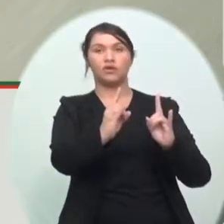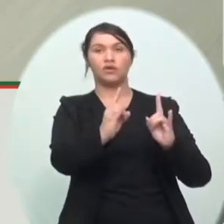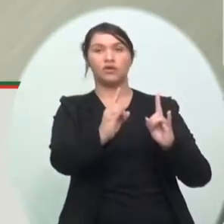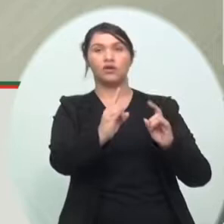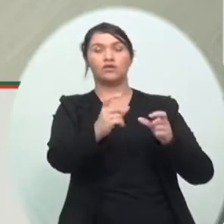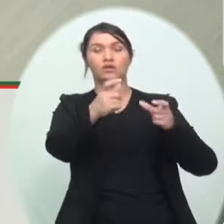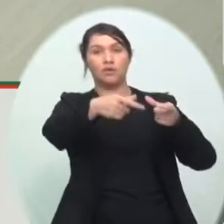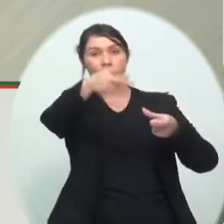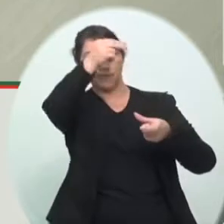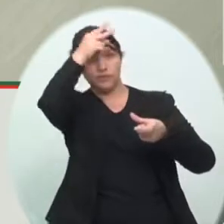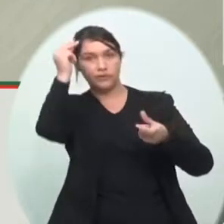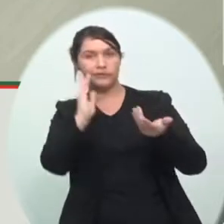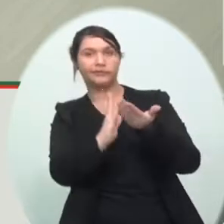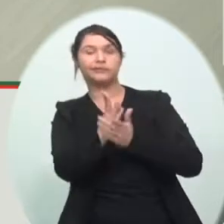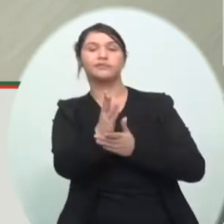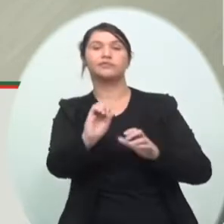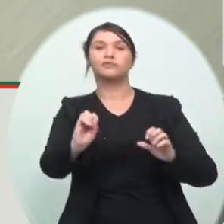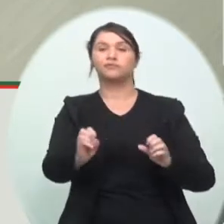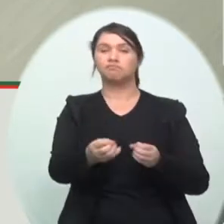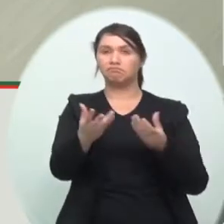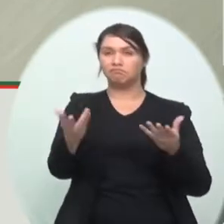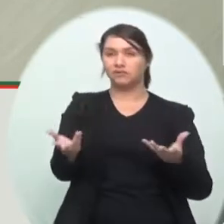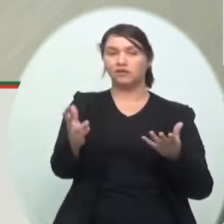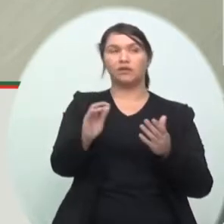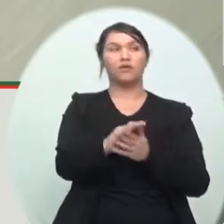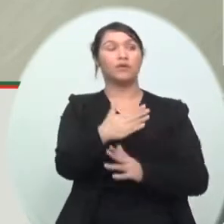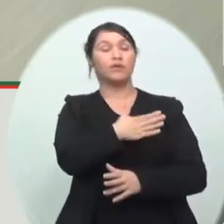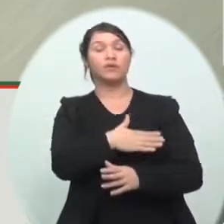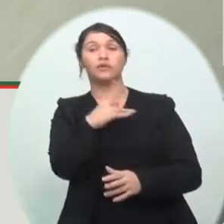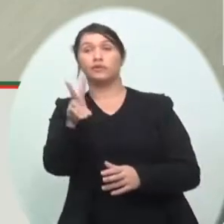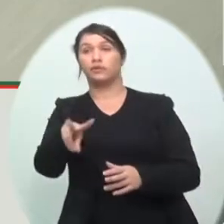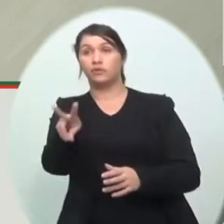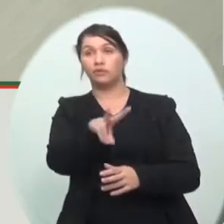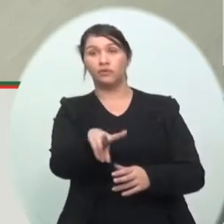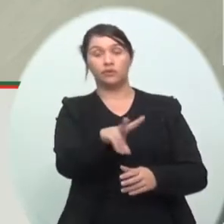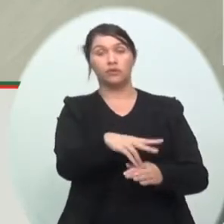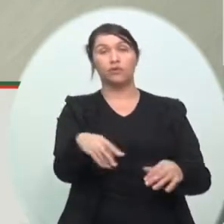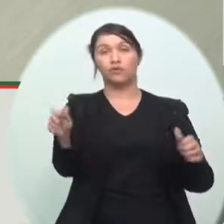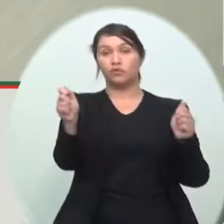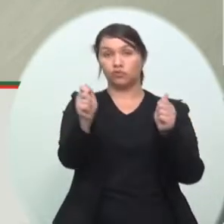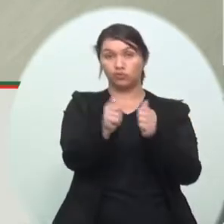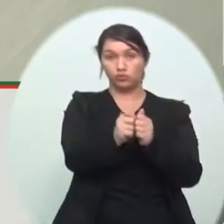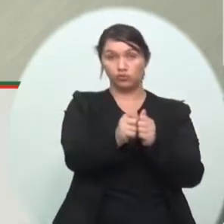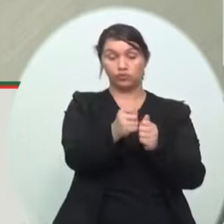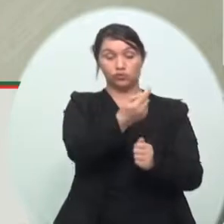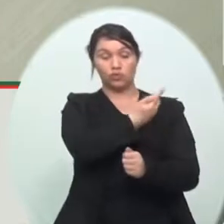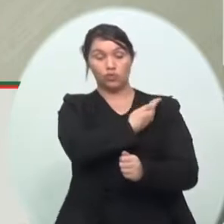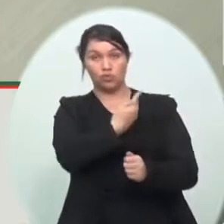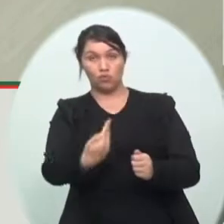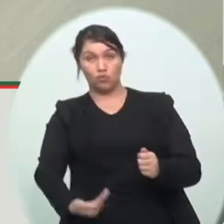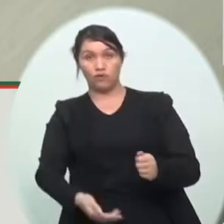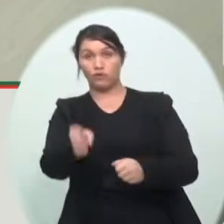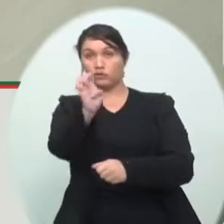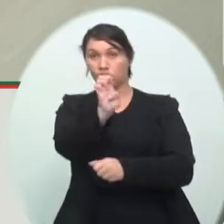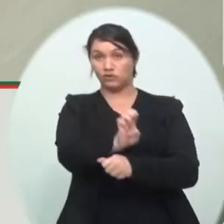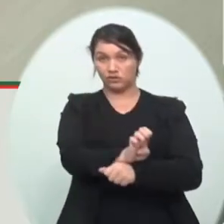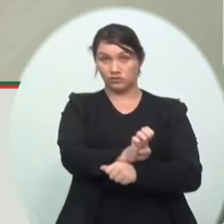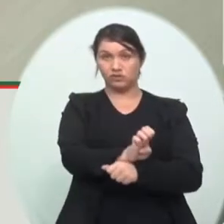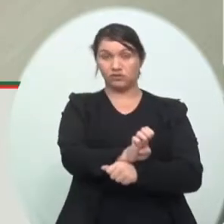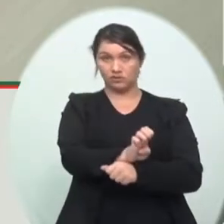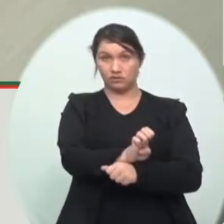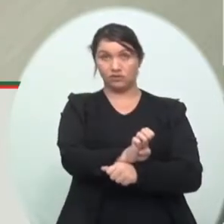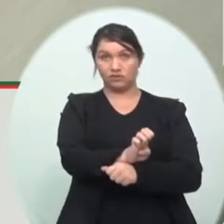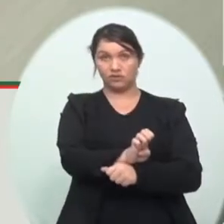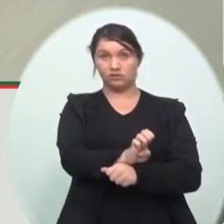Criciúma. Então, gostaria que vocês também nos ajudassem a trabalhar junto ao governo do Estado para que esse convênio seja